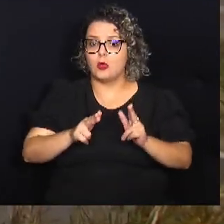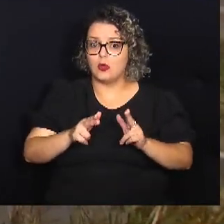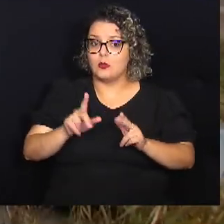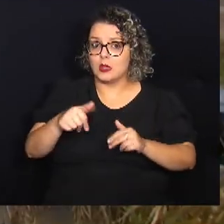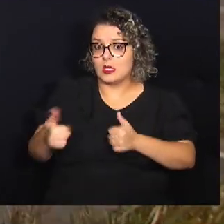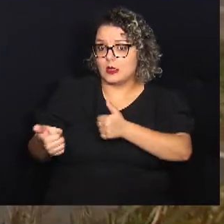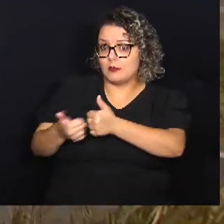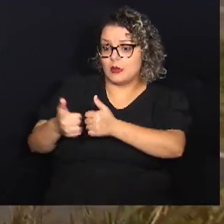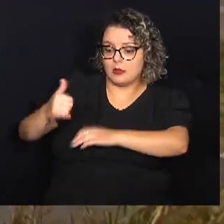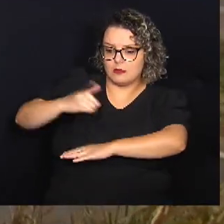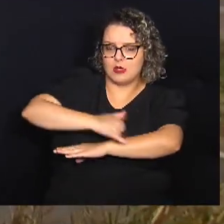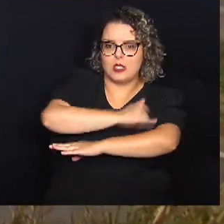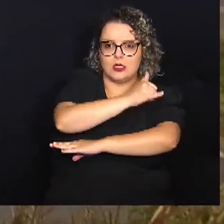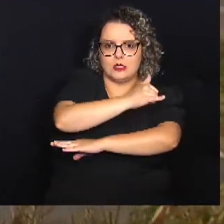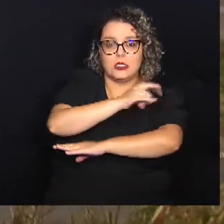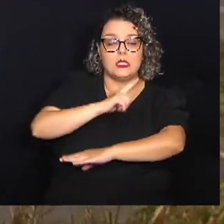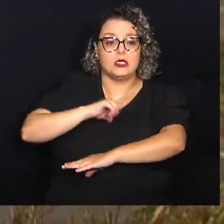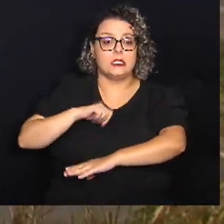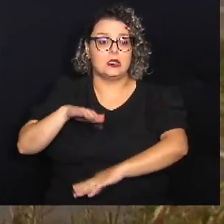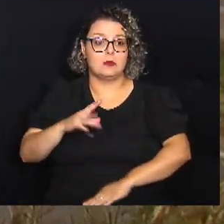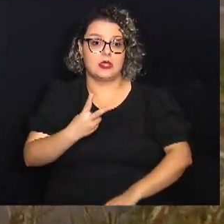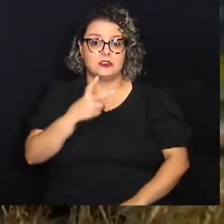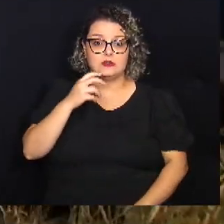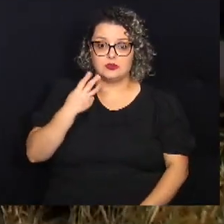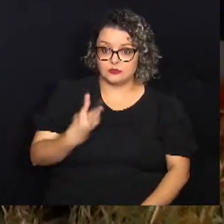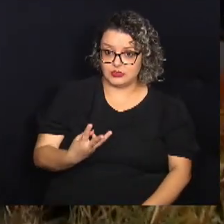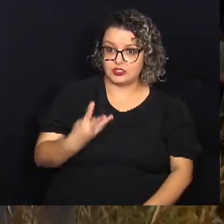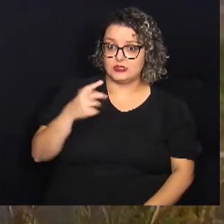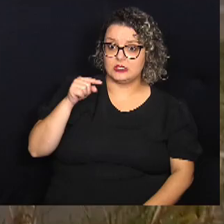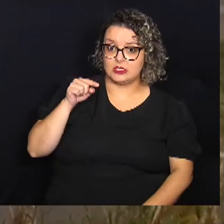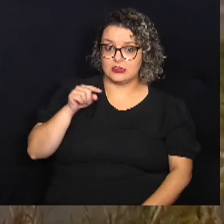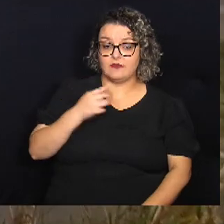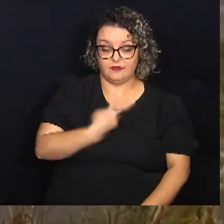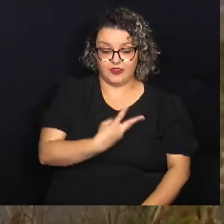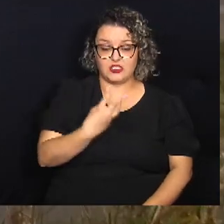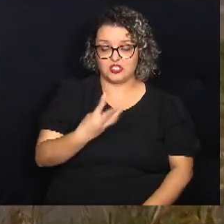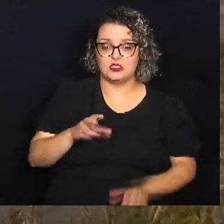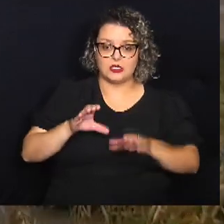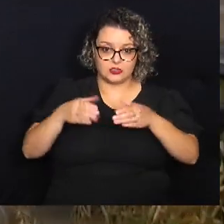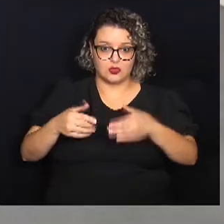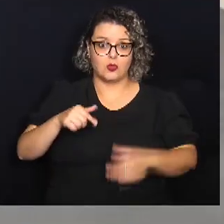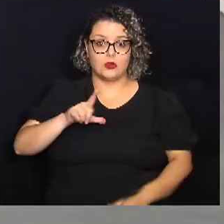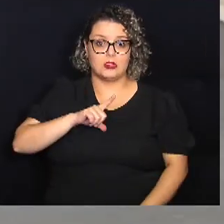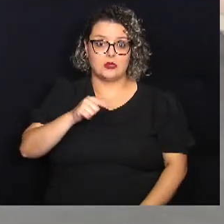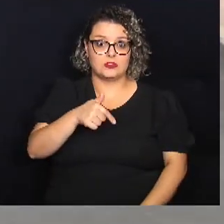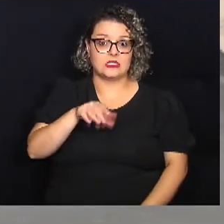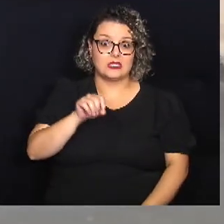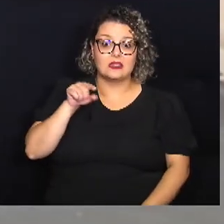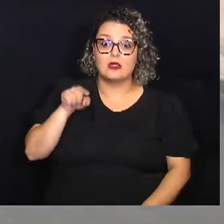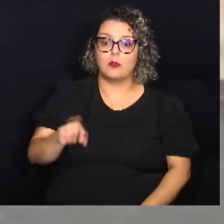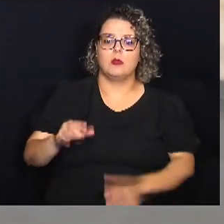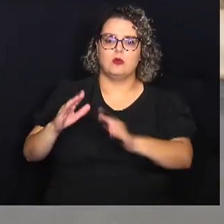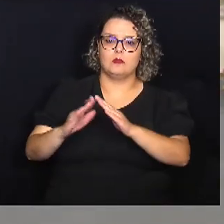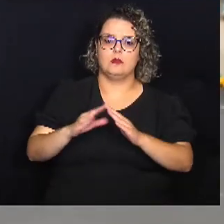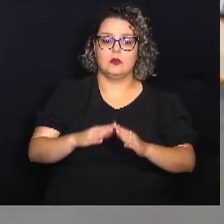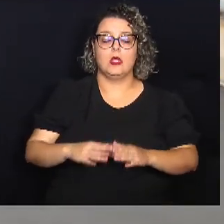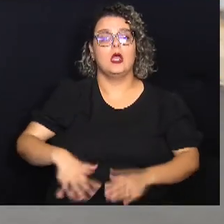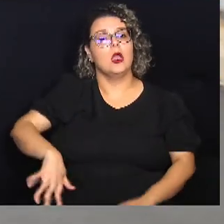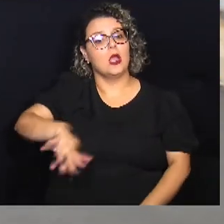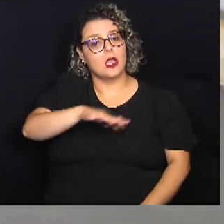ao aeroporto e que tem mais de 23 comunidades com 70 mil habitantes. É uma das regiões que